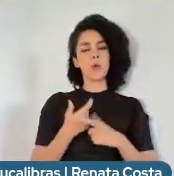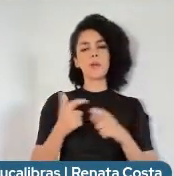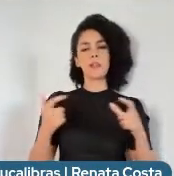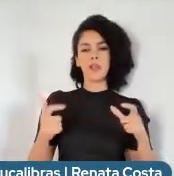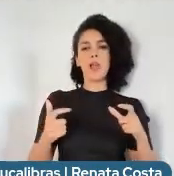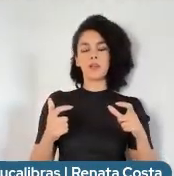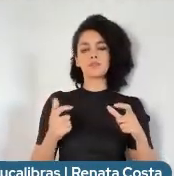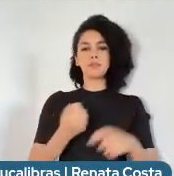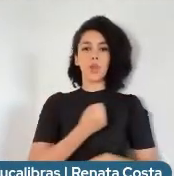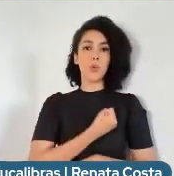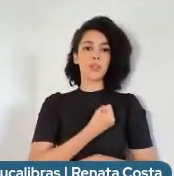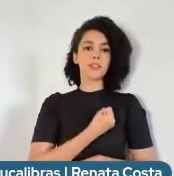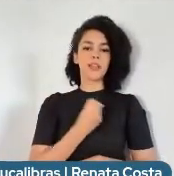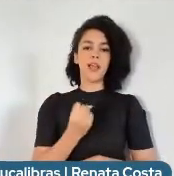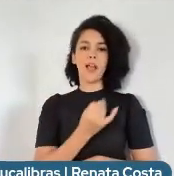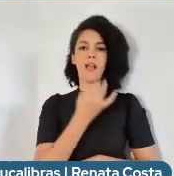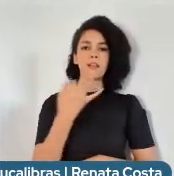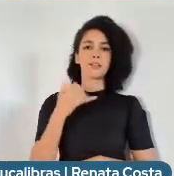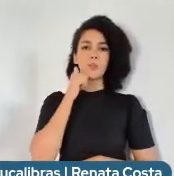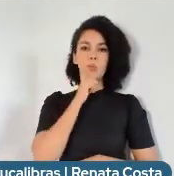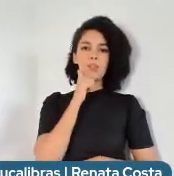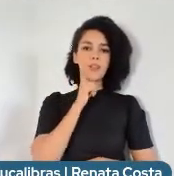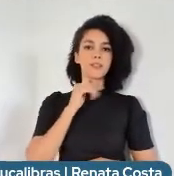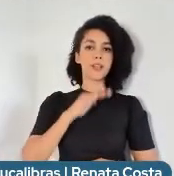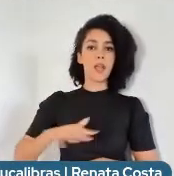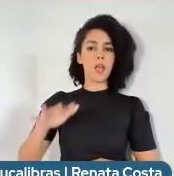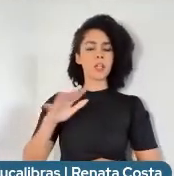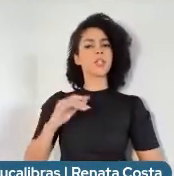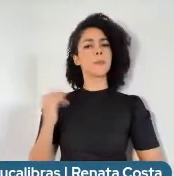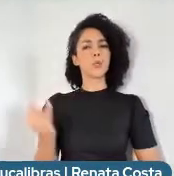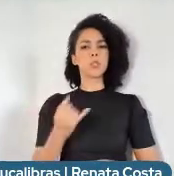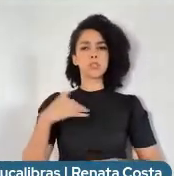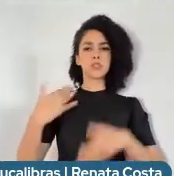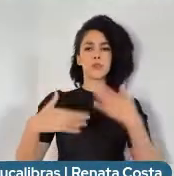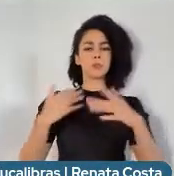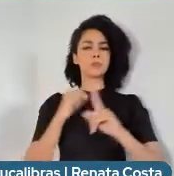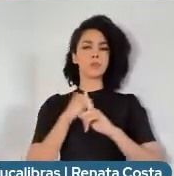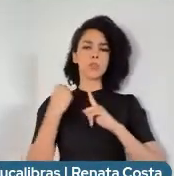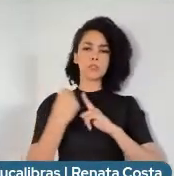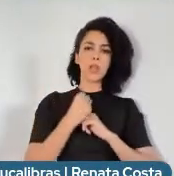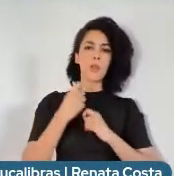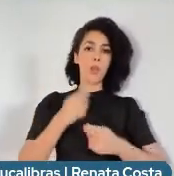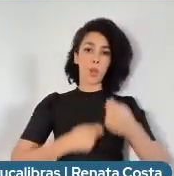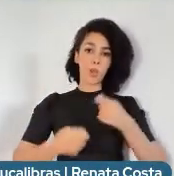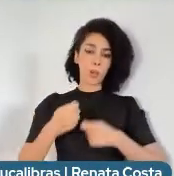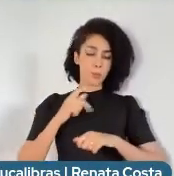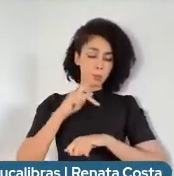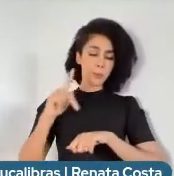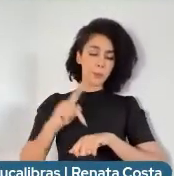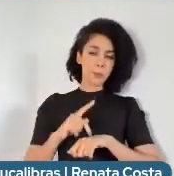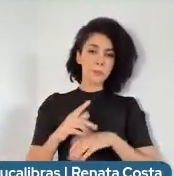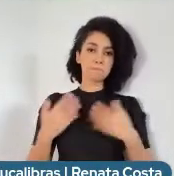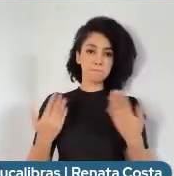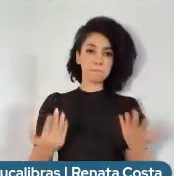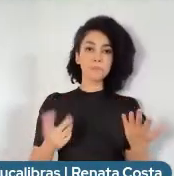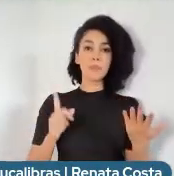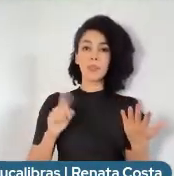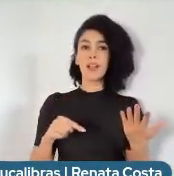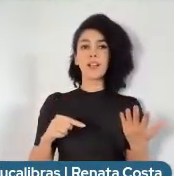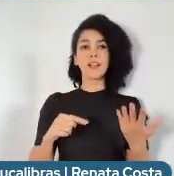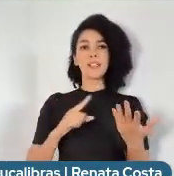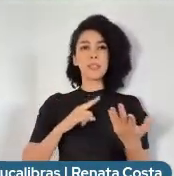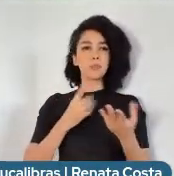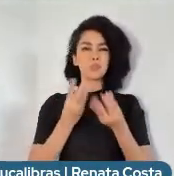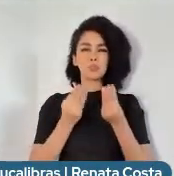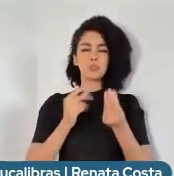áreas tão importantes para o desenvolvimento social e econômico do nosso país, sabe, Sérgio? E aí eu acho que são uma série de ações